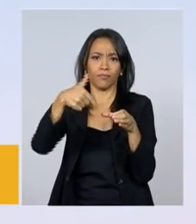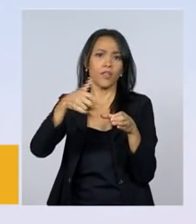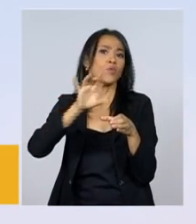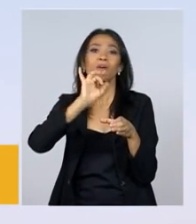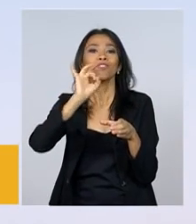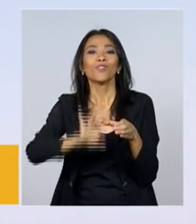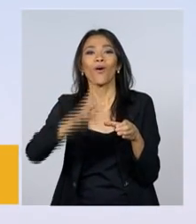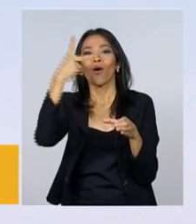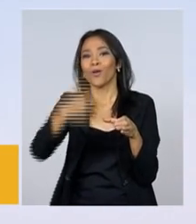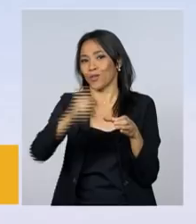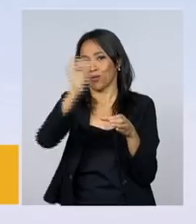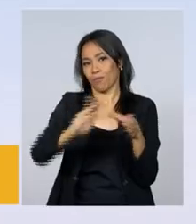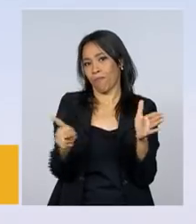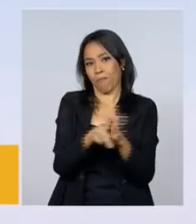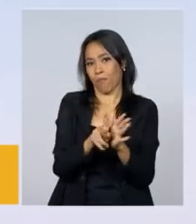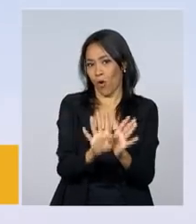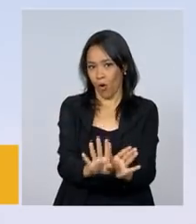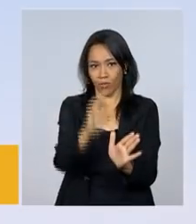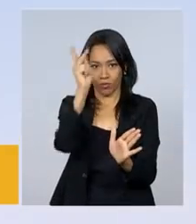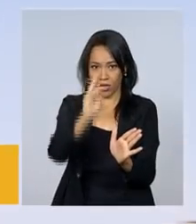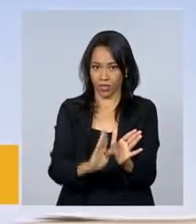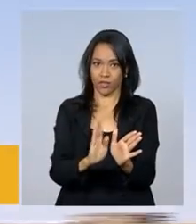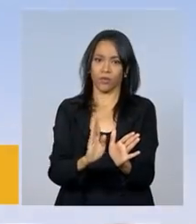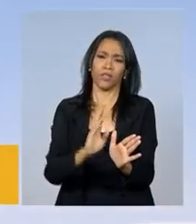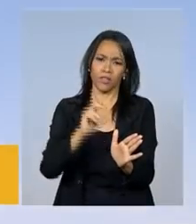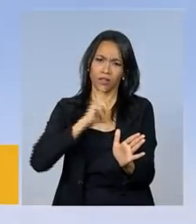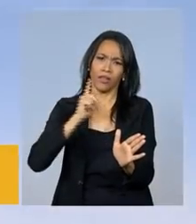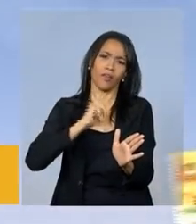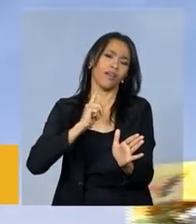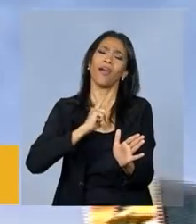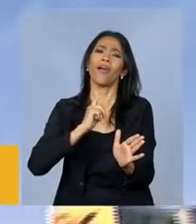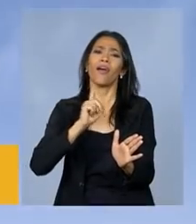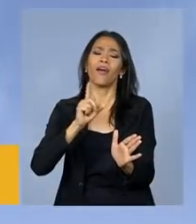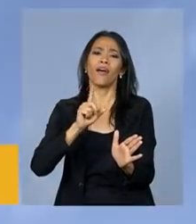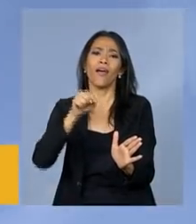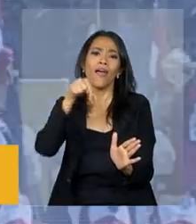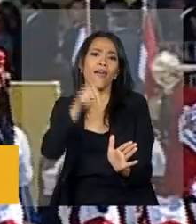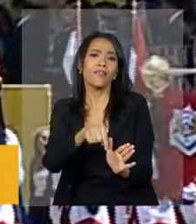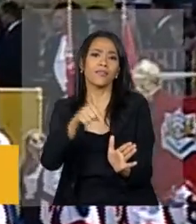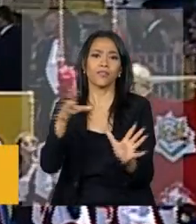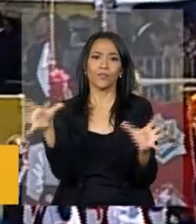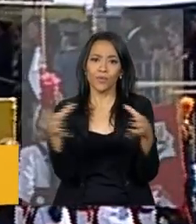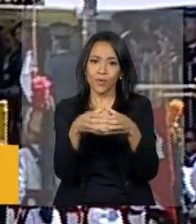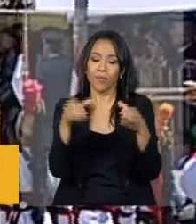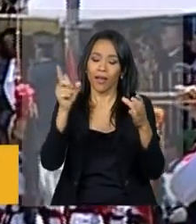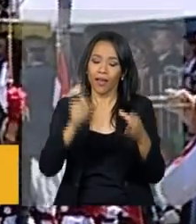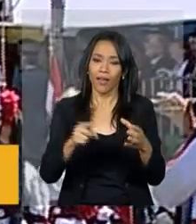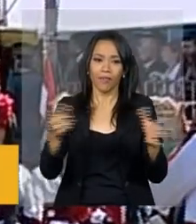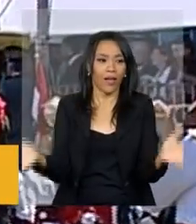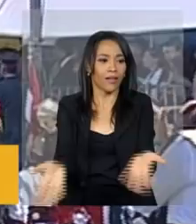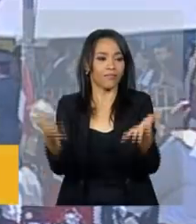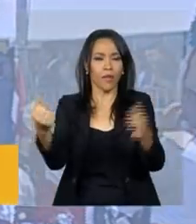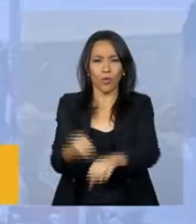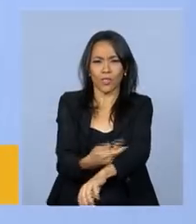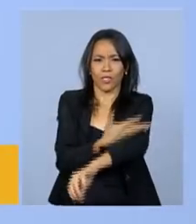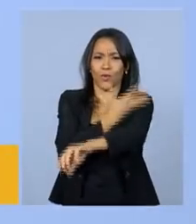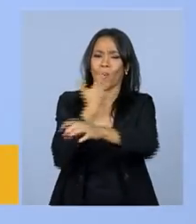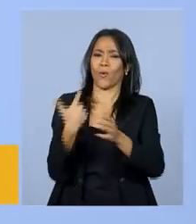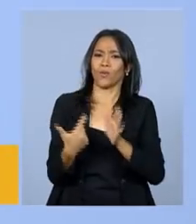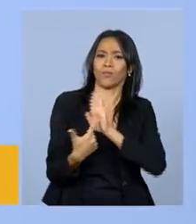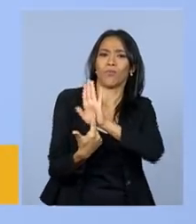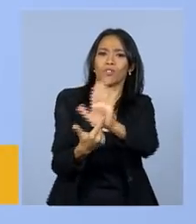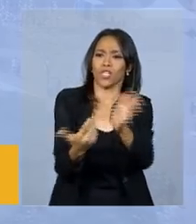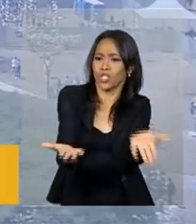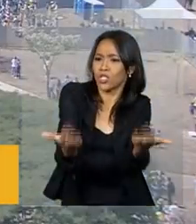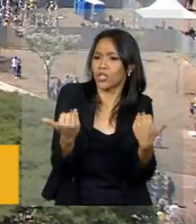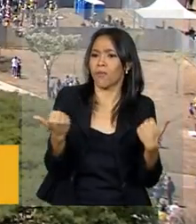a Força Aérea Brasileira, ela é cartão postal de todo o Brasil e ela vem para estimular emoções, ela vem para trazer o